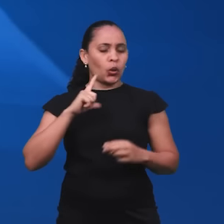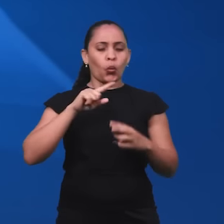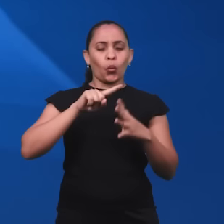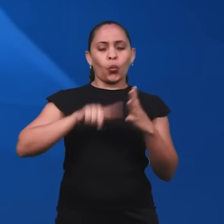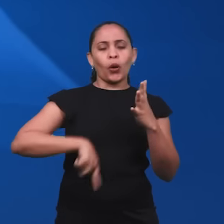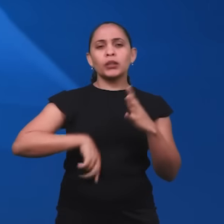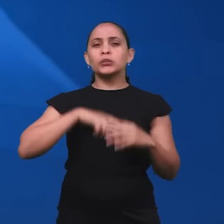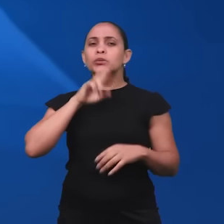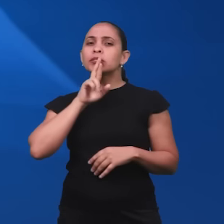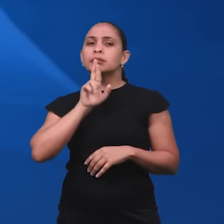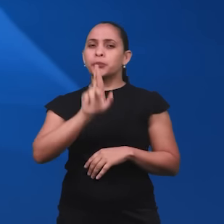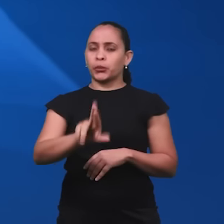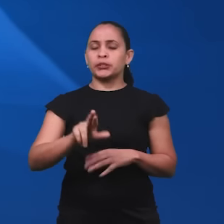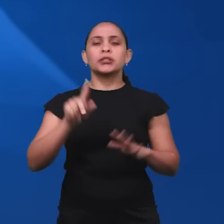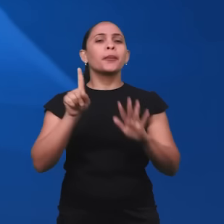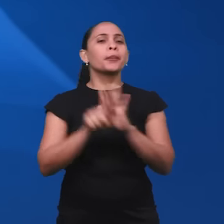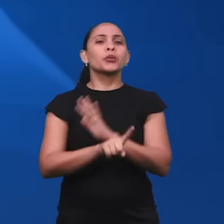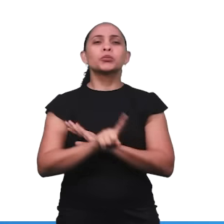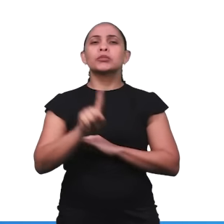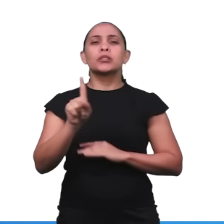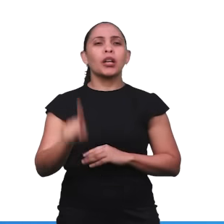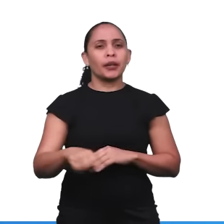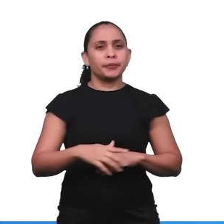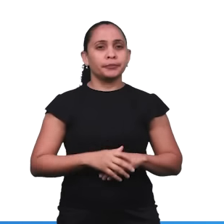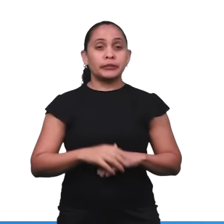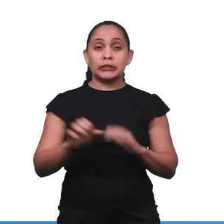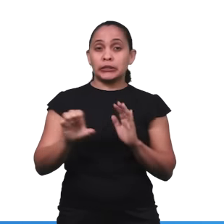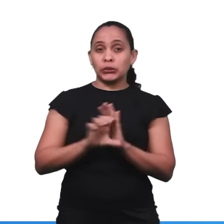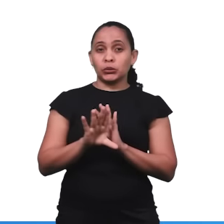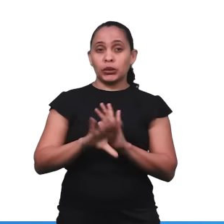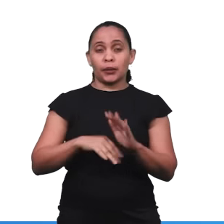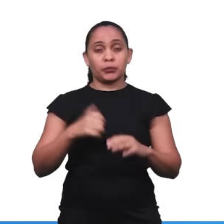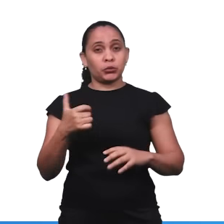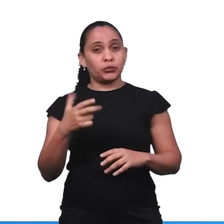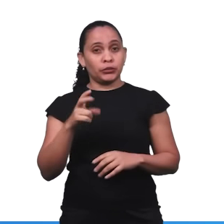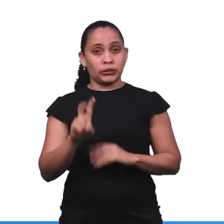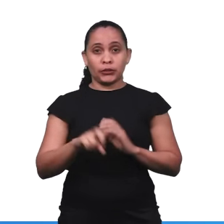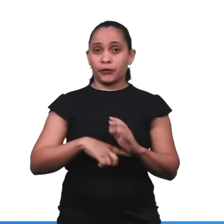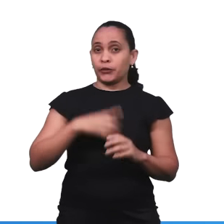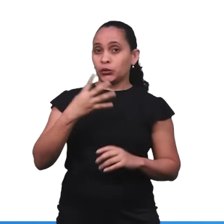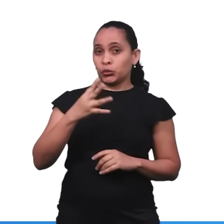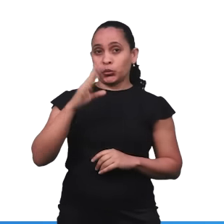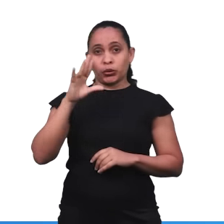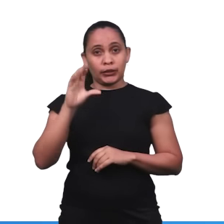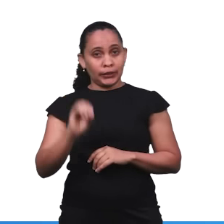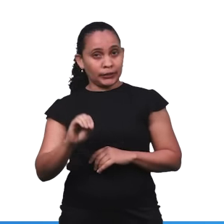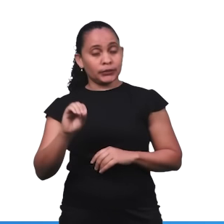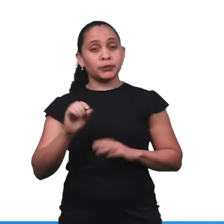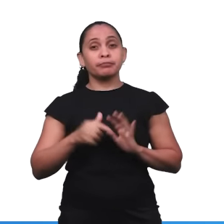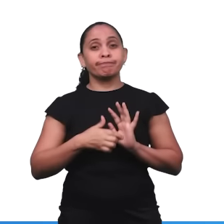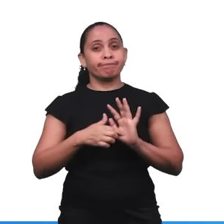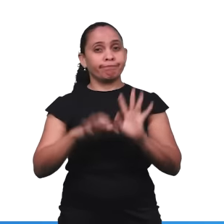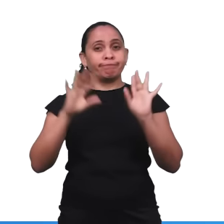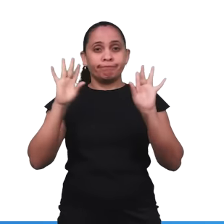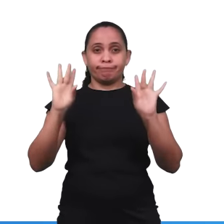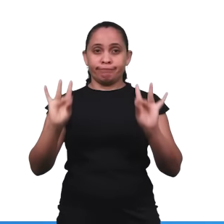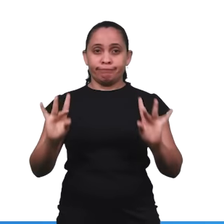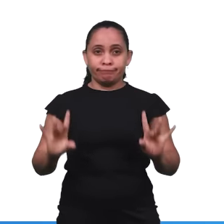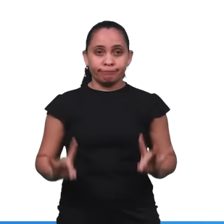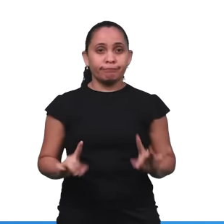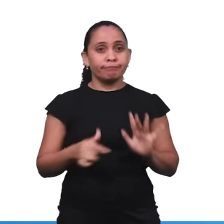4 respostas. E a pergunta é a seguinte: Êxodo, capítulo 25, verso 40, descreve